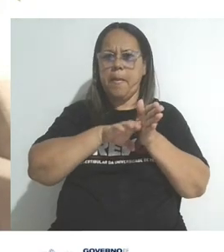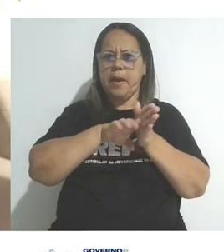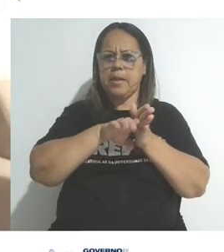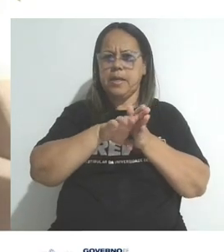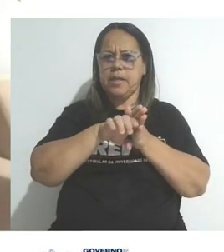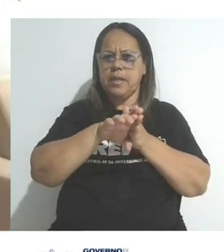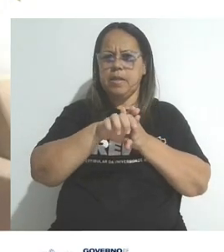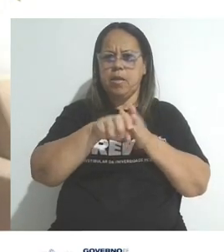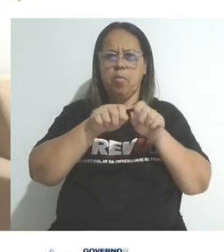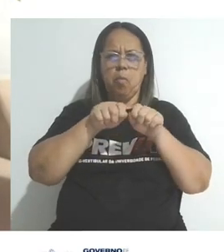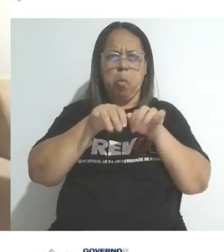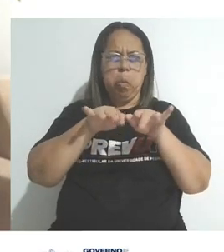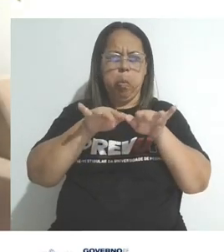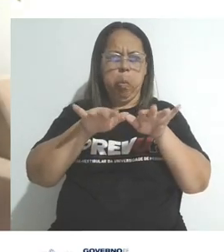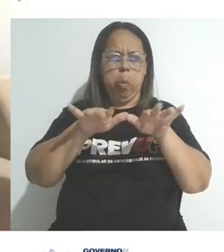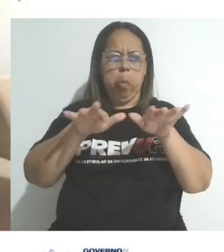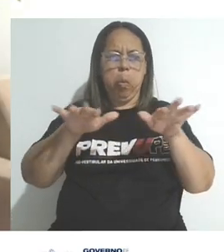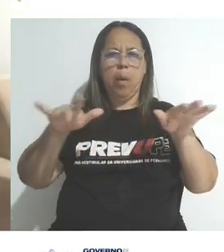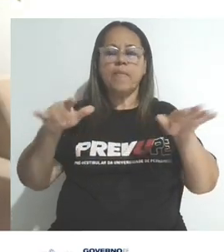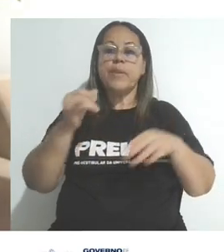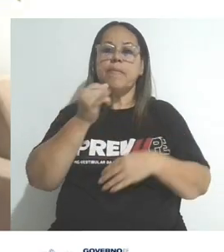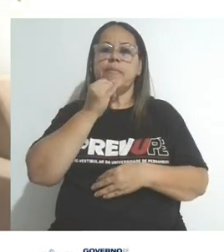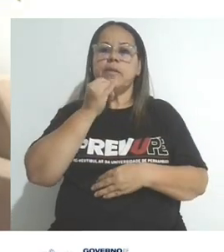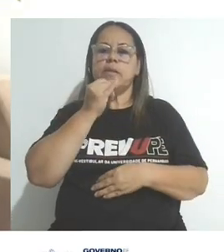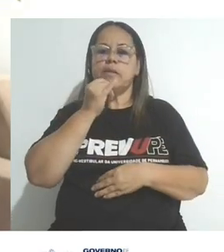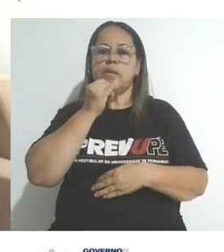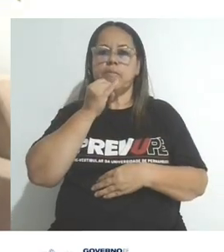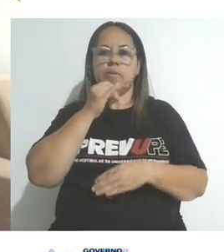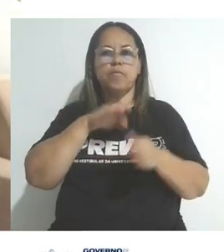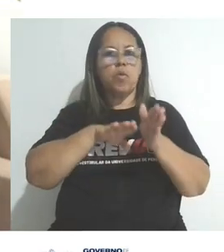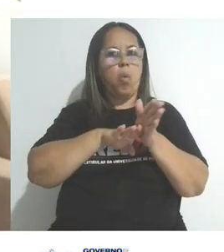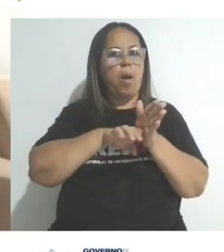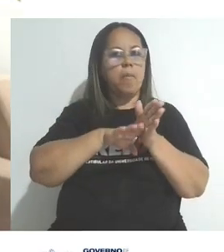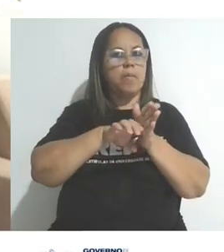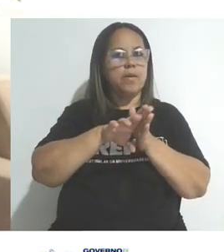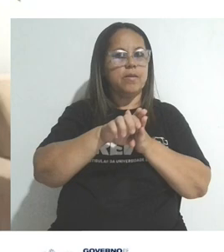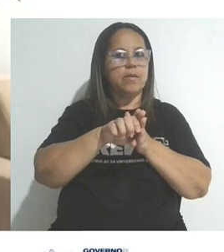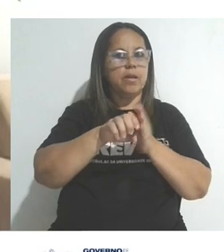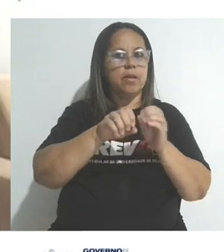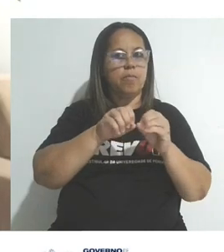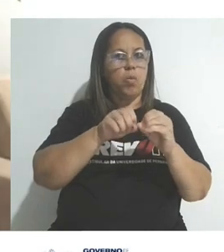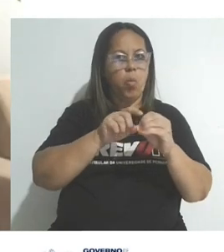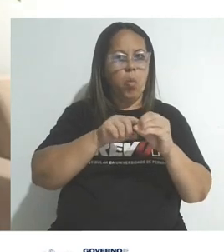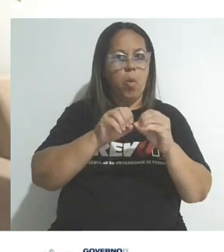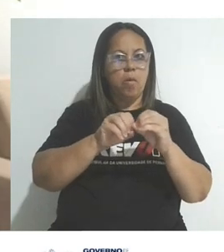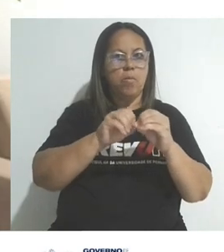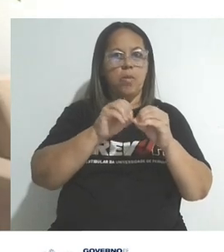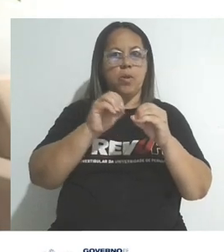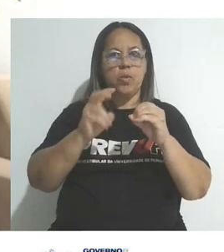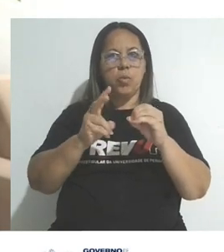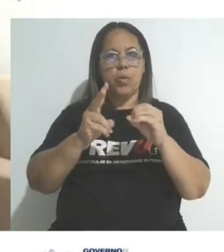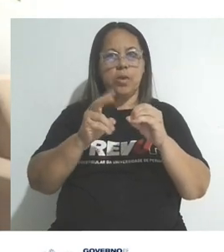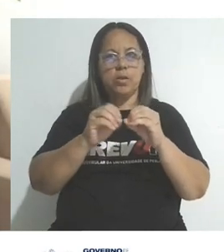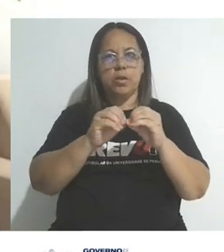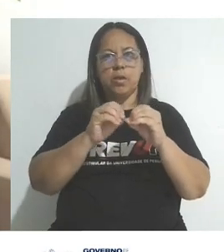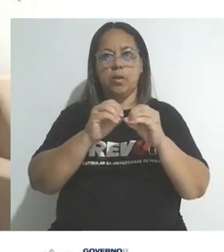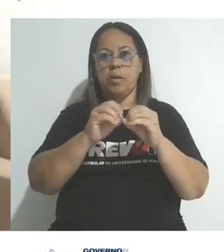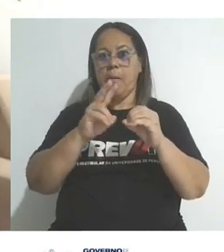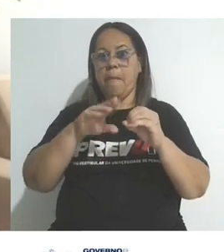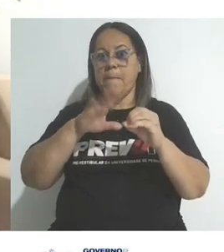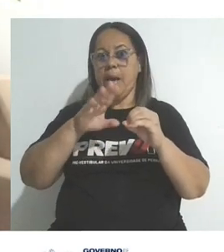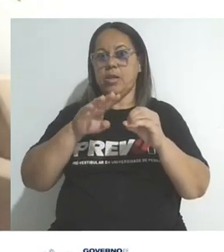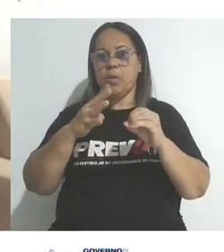né, que se proliferando. Por exemplo, uma bactéria gerou duas. Essas duas geram 4, essas